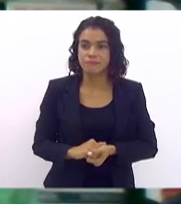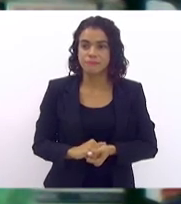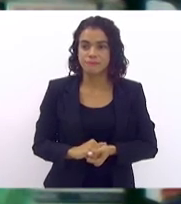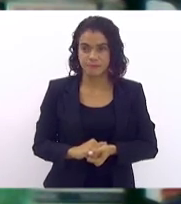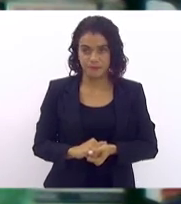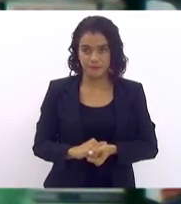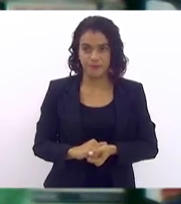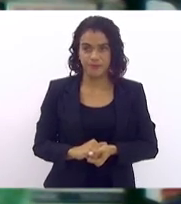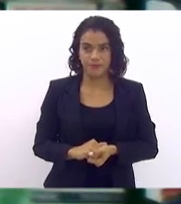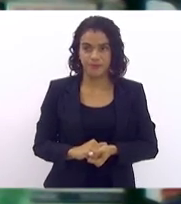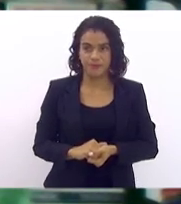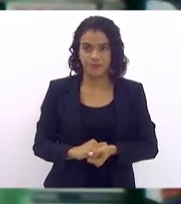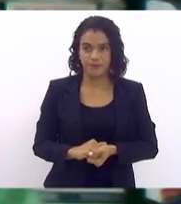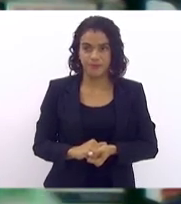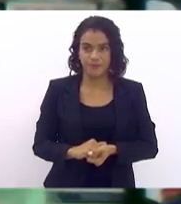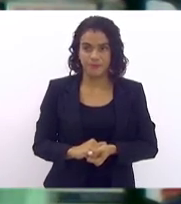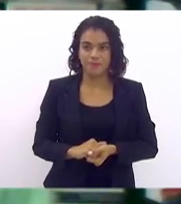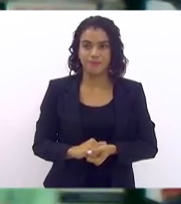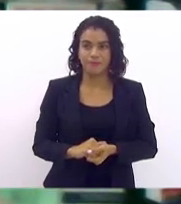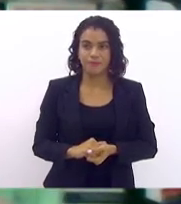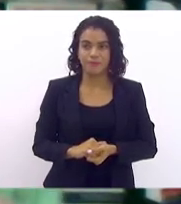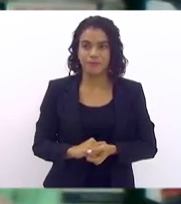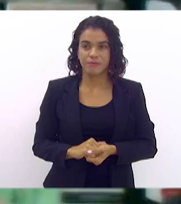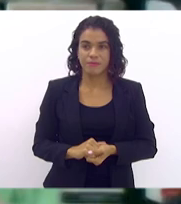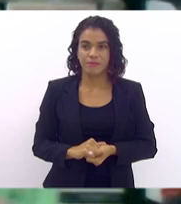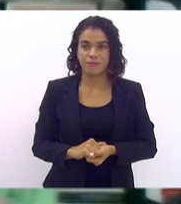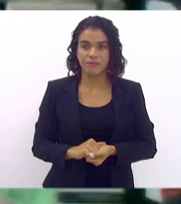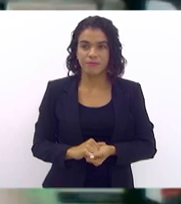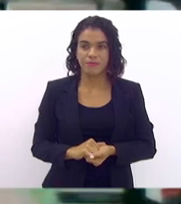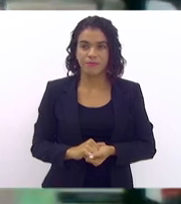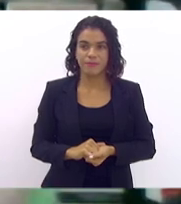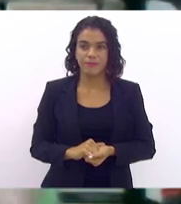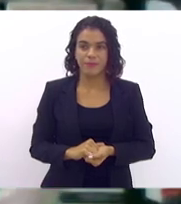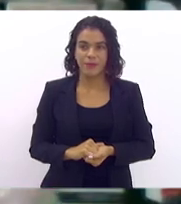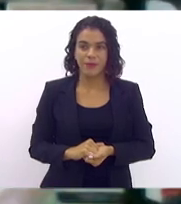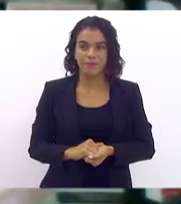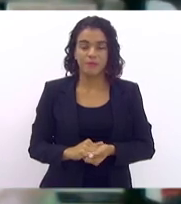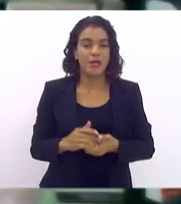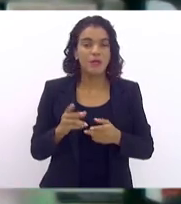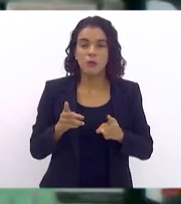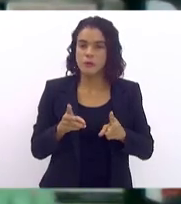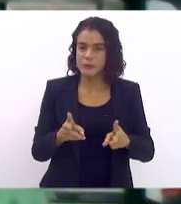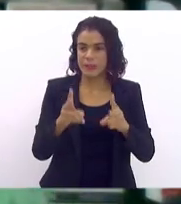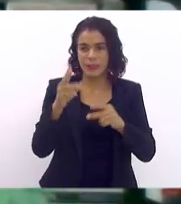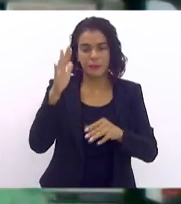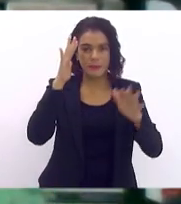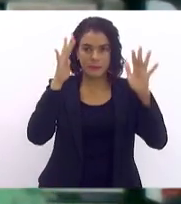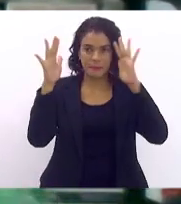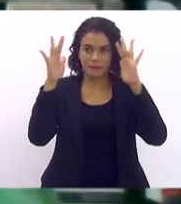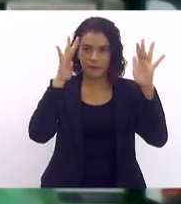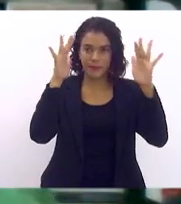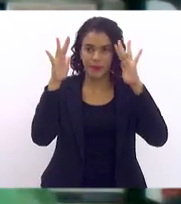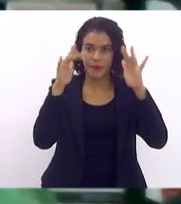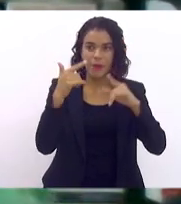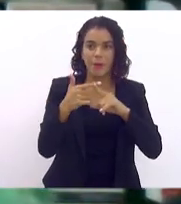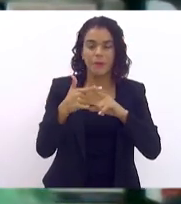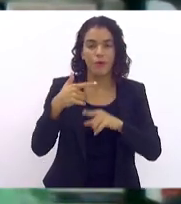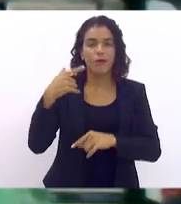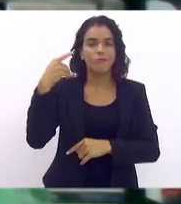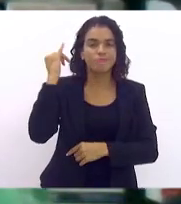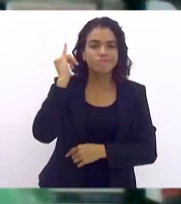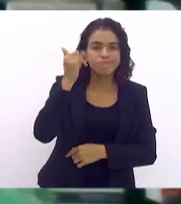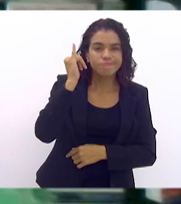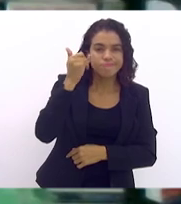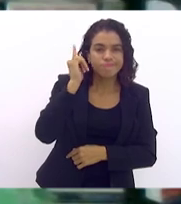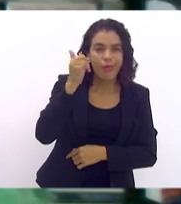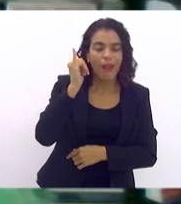A senhora conclui. Tá. Então, essa é uma coisa que eu sempre penso, tá? Porque são relatos que eu já escuto muito